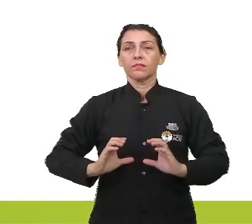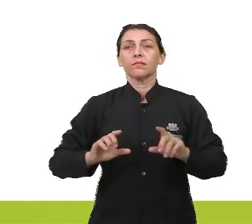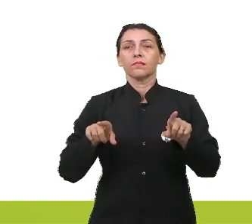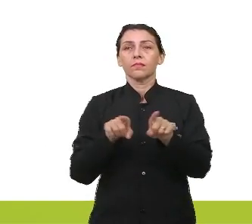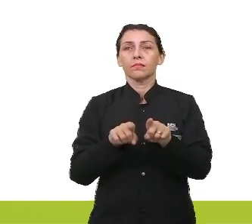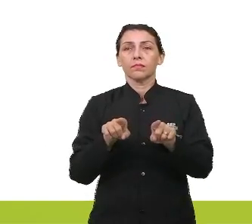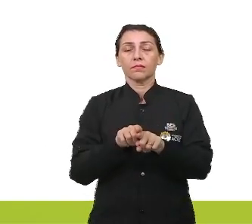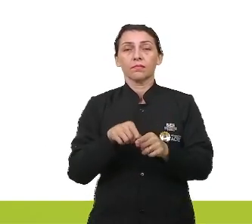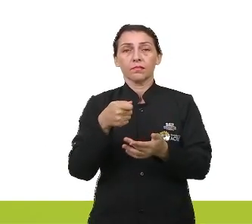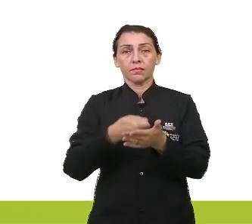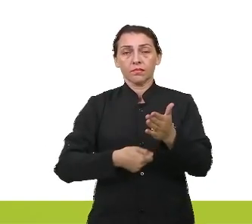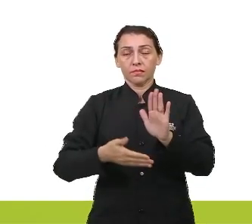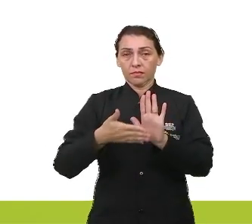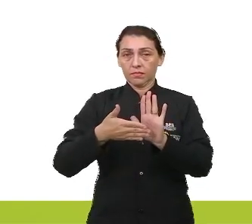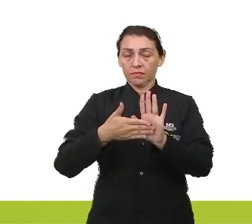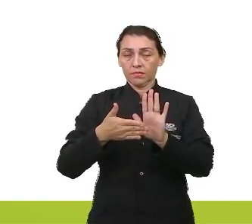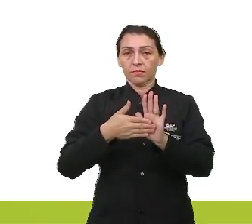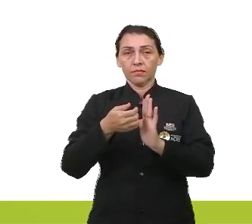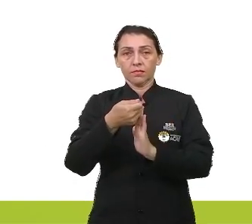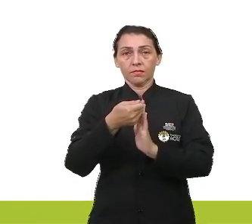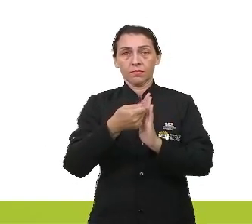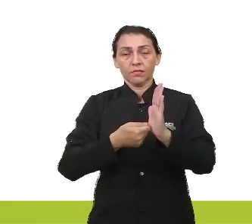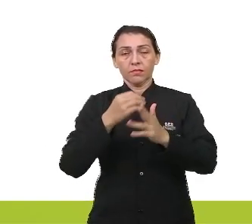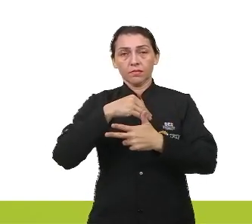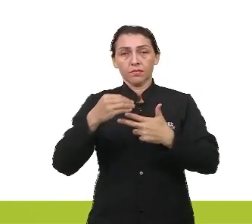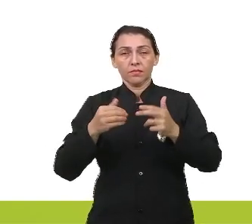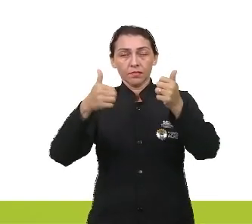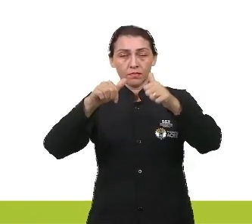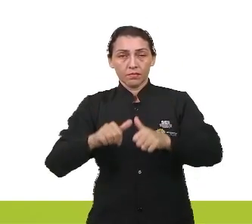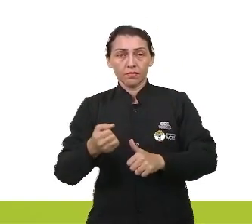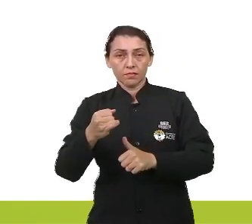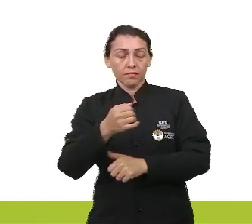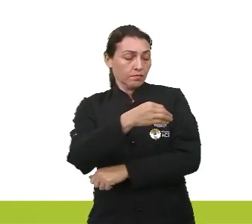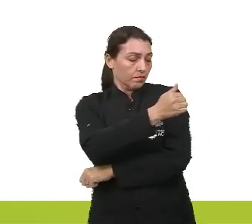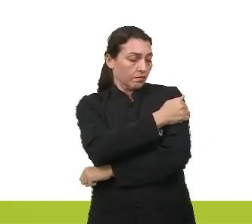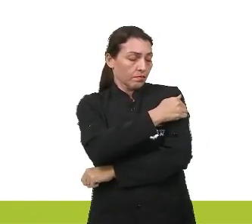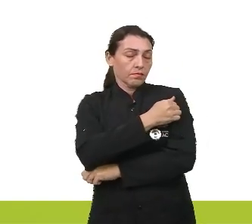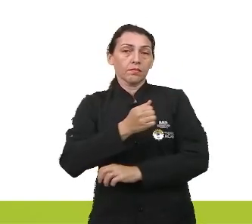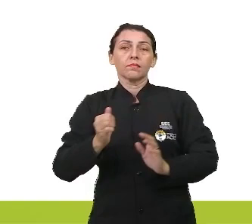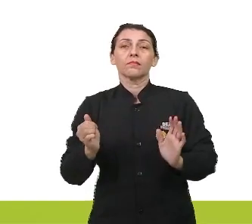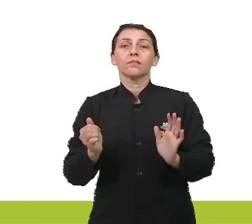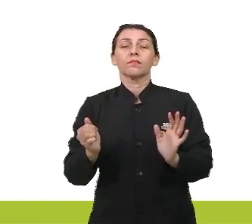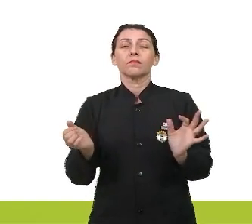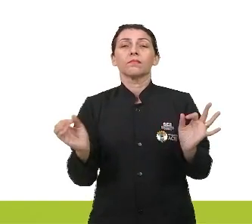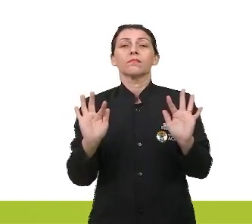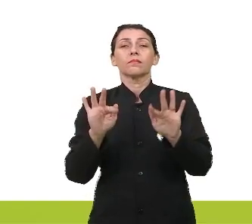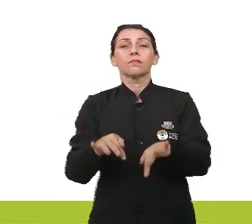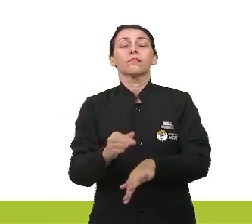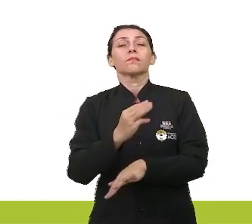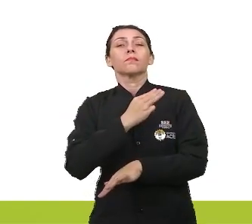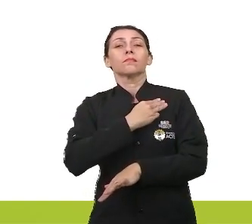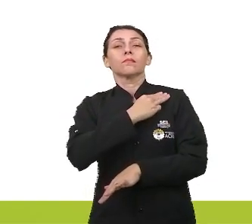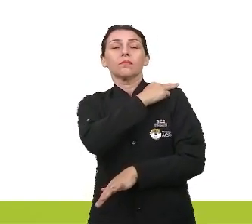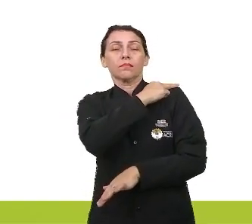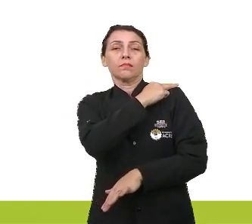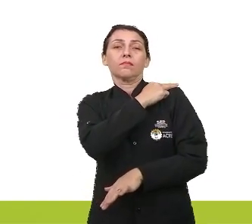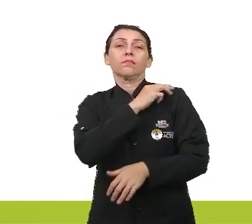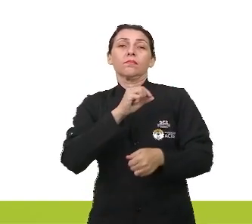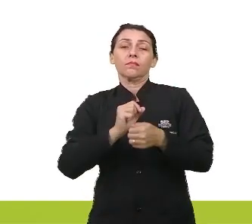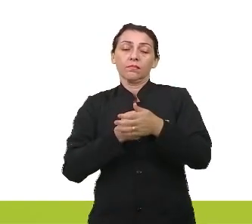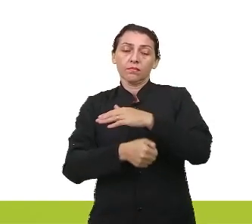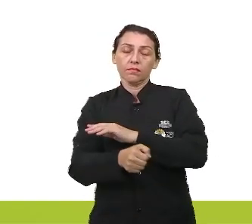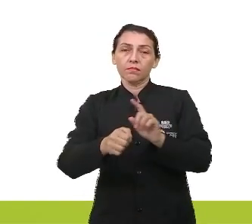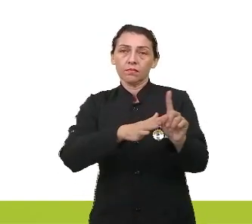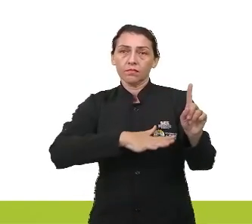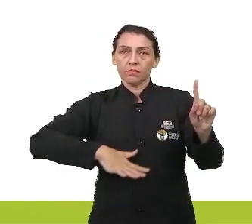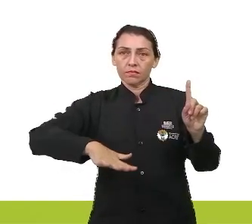uma proposta de intervenção, o Enem avalia se o participante, após concluir o ensino básico, é capaz de atuar criticamente na